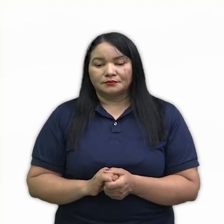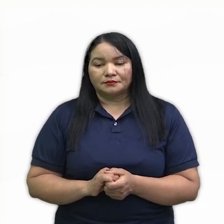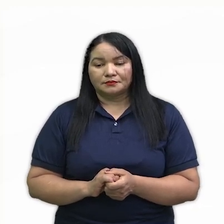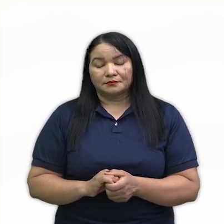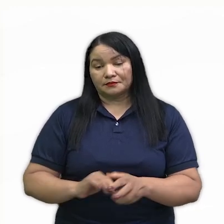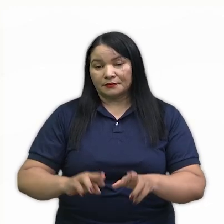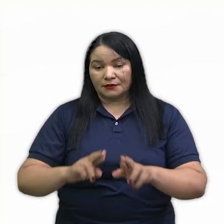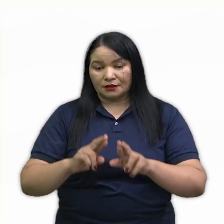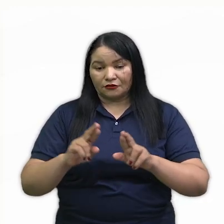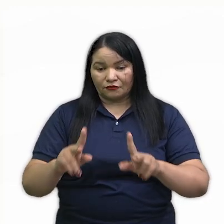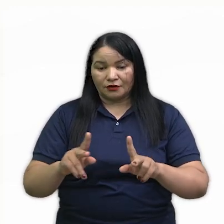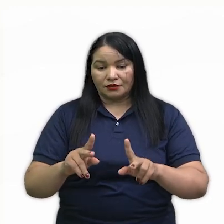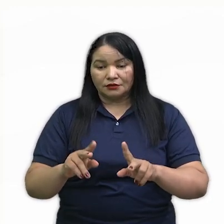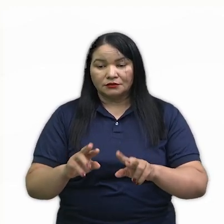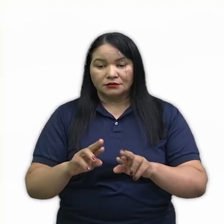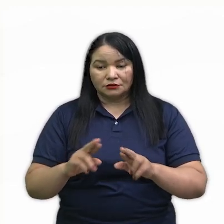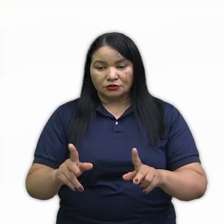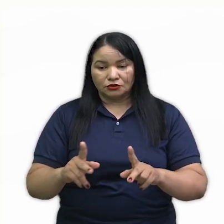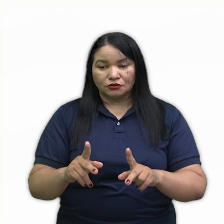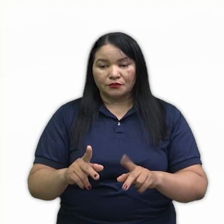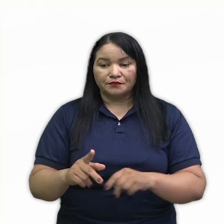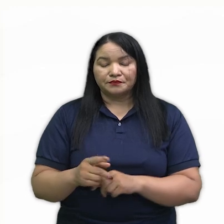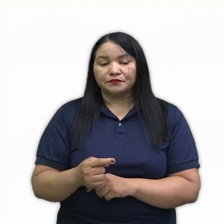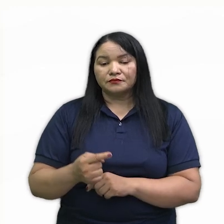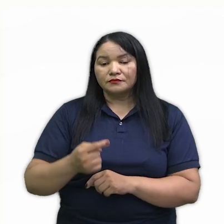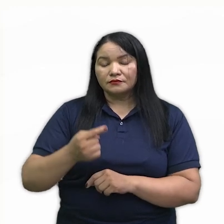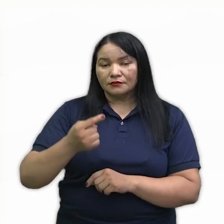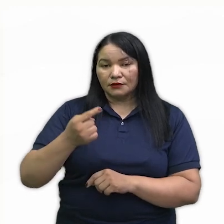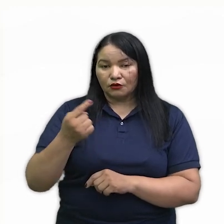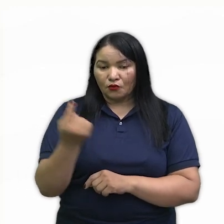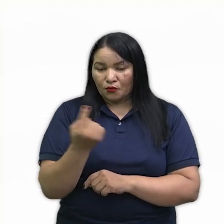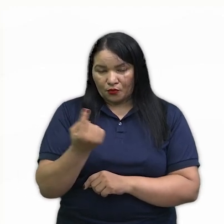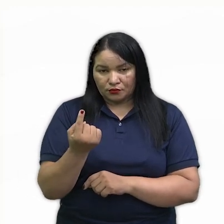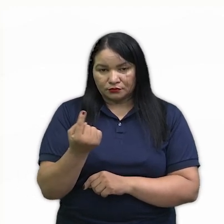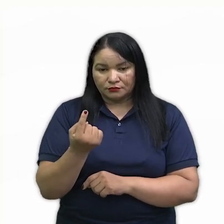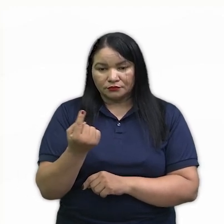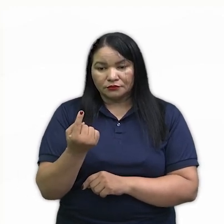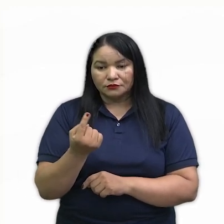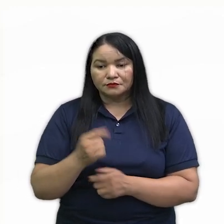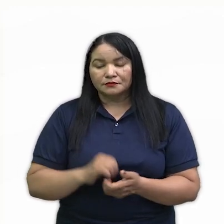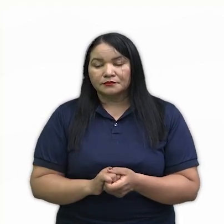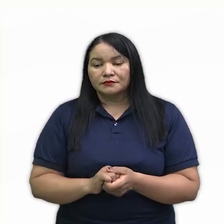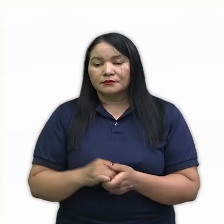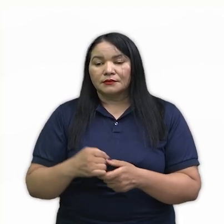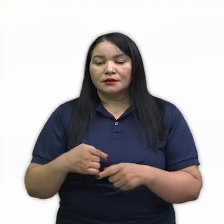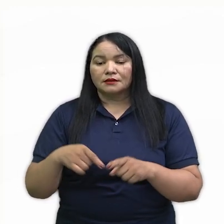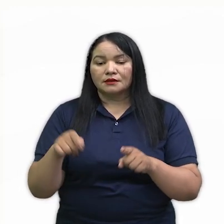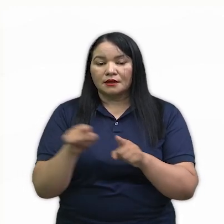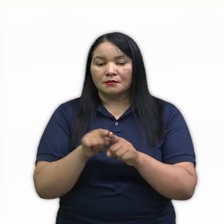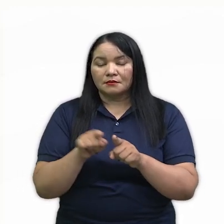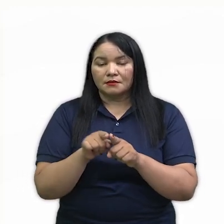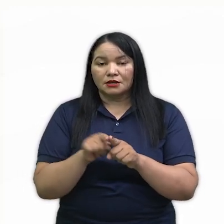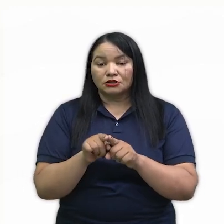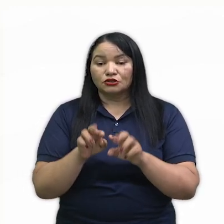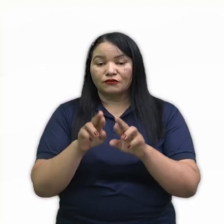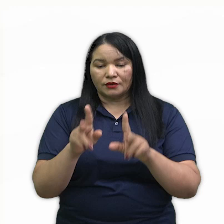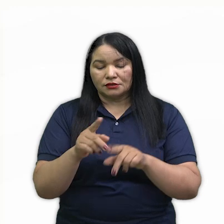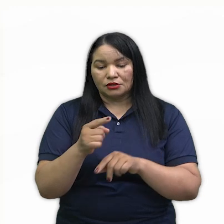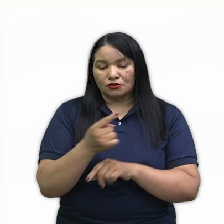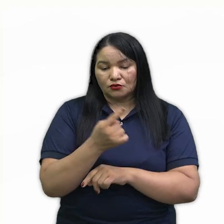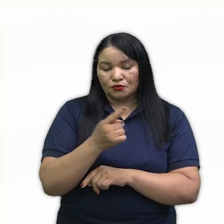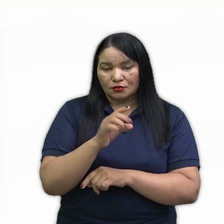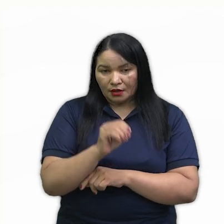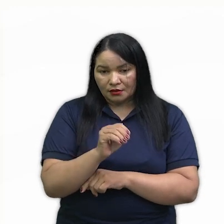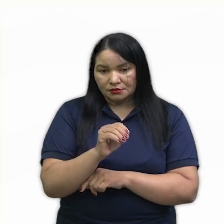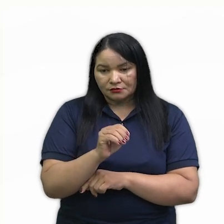A diferença entre o 11º termo e o 10º termo é